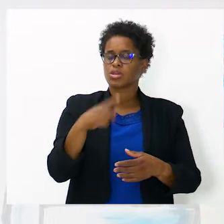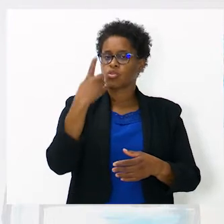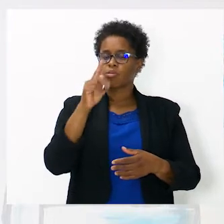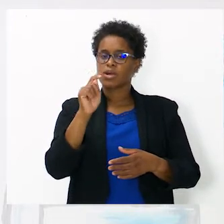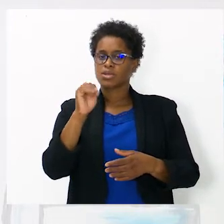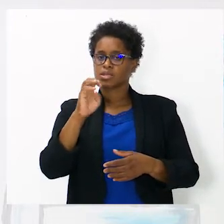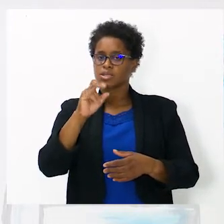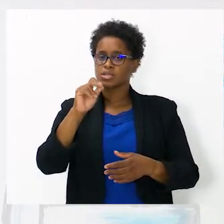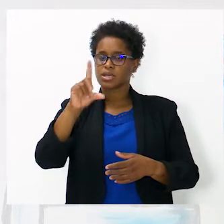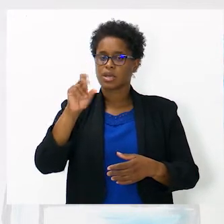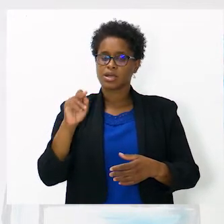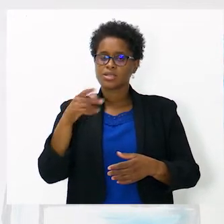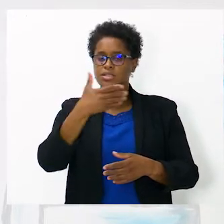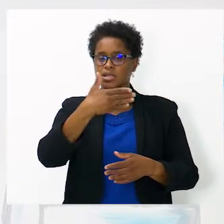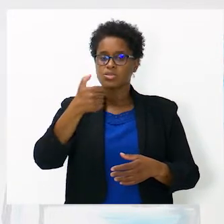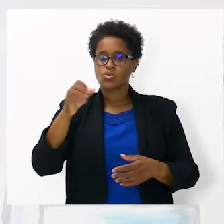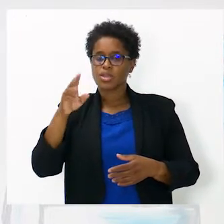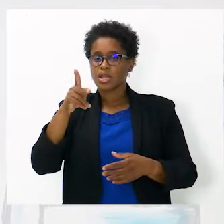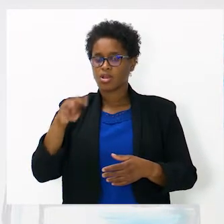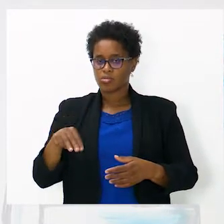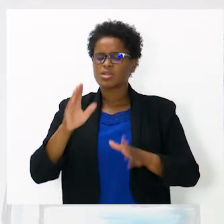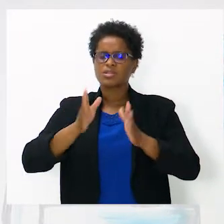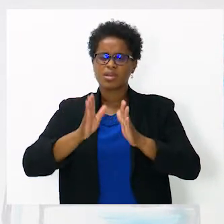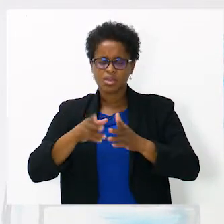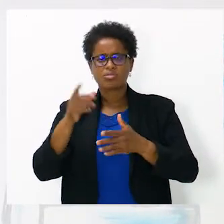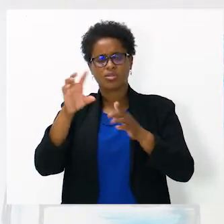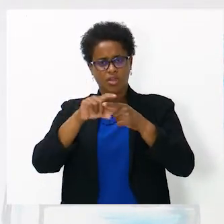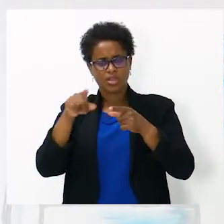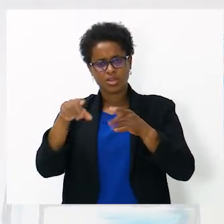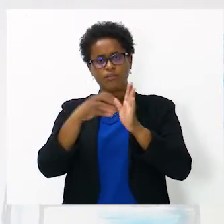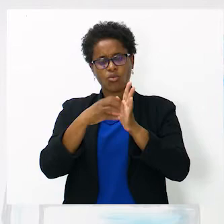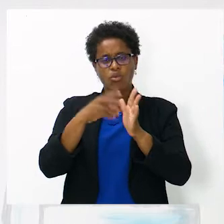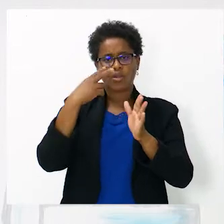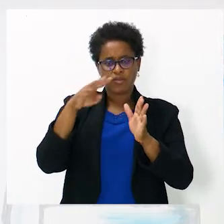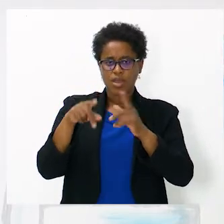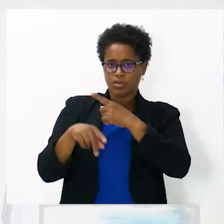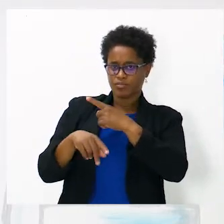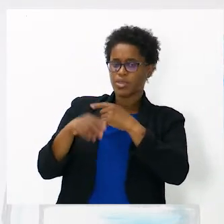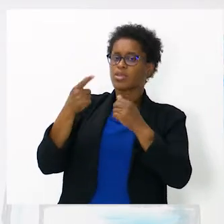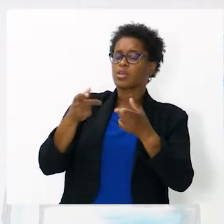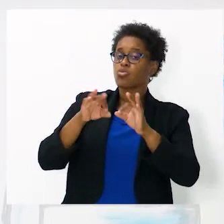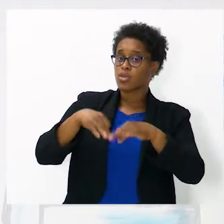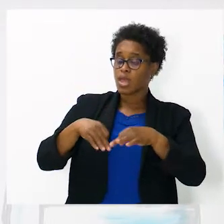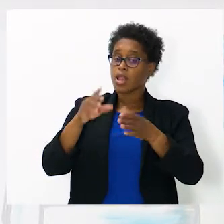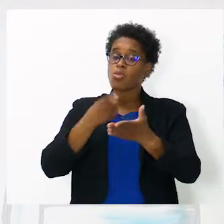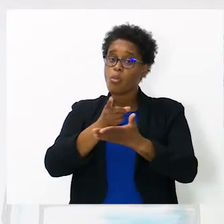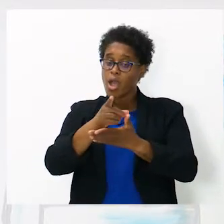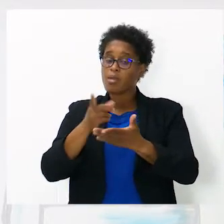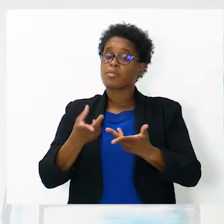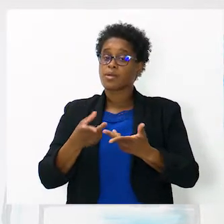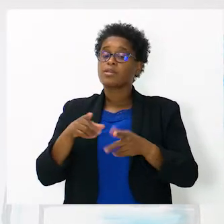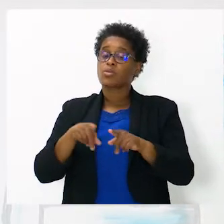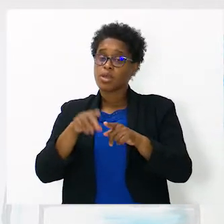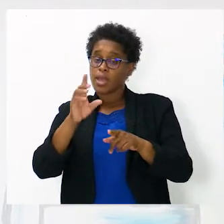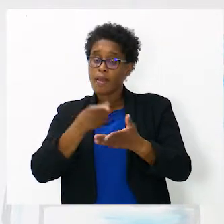uma escala de 150 quilômetros. Sempre que vimos essa figura, significa, no final do mapa, significa que o